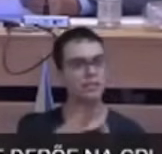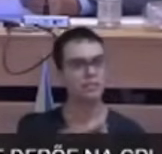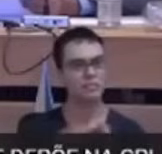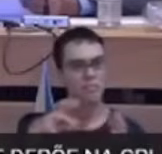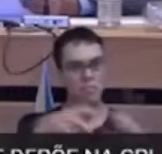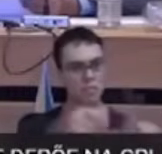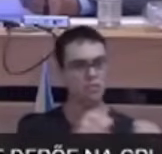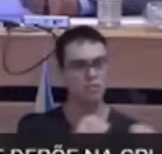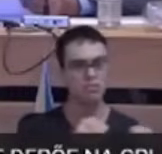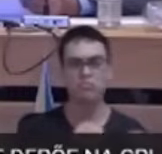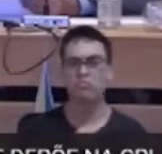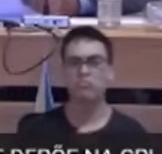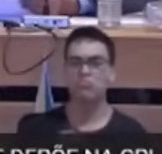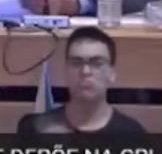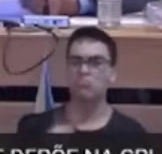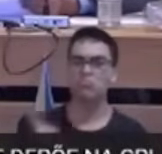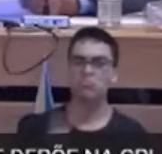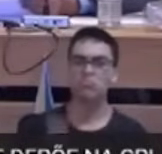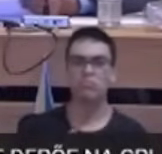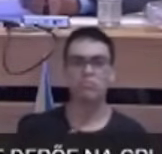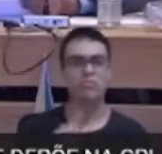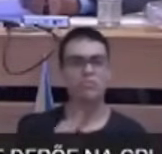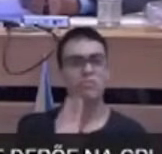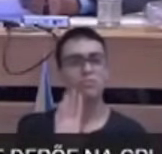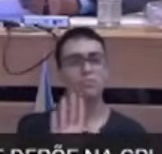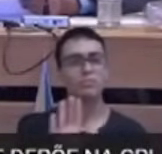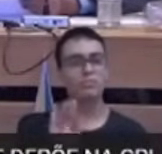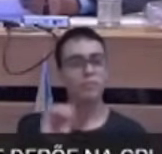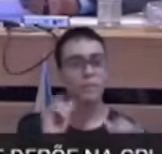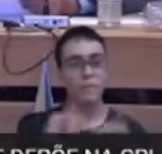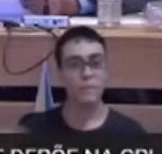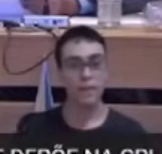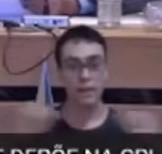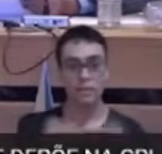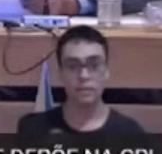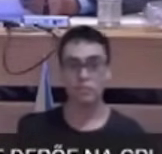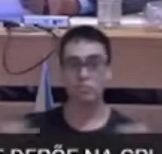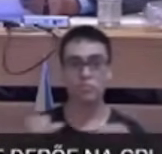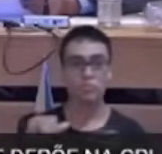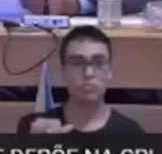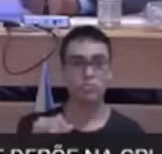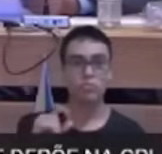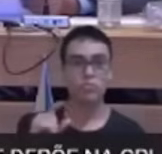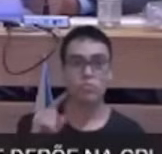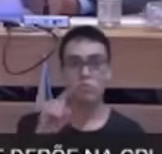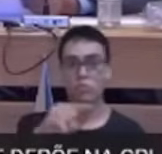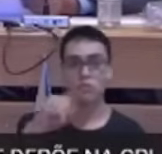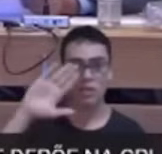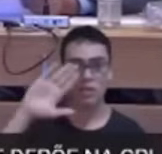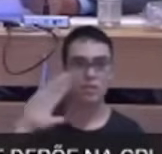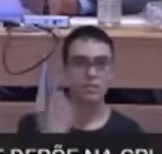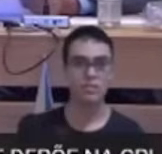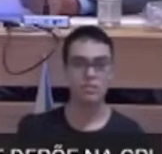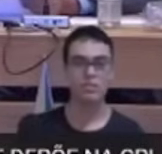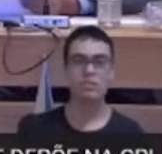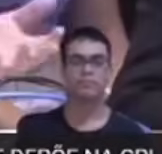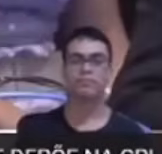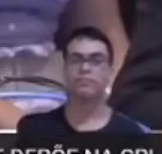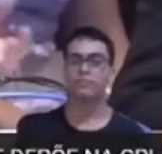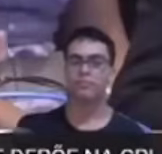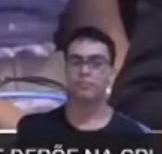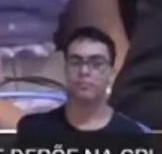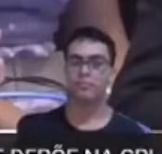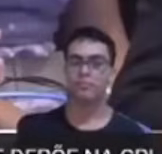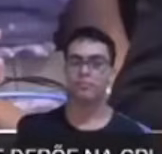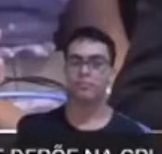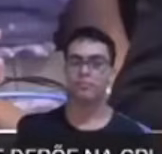a mídia... A pregação chegou a tal ponto... Isso. Do senhor acreditar que ia ter que repartir o seu barraco. Sim, senhor. As